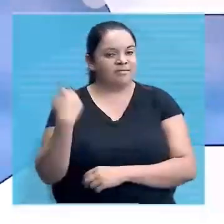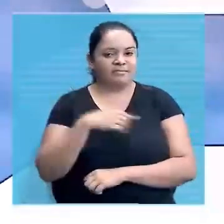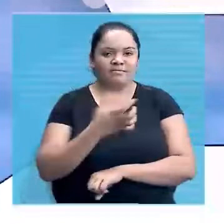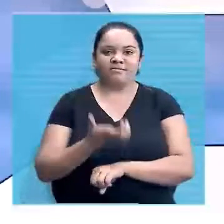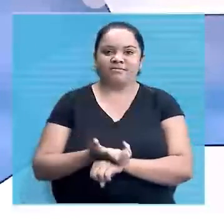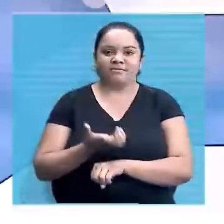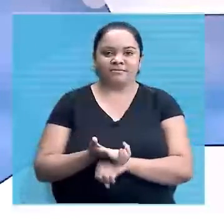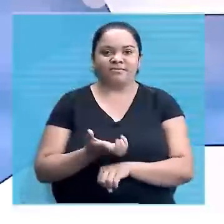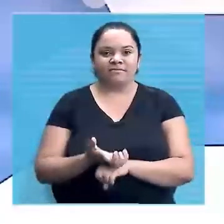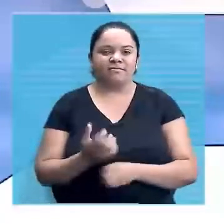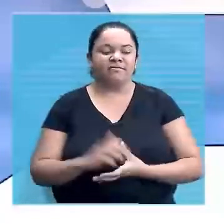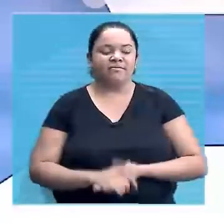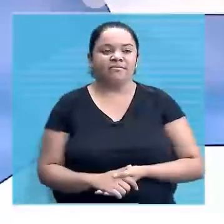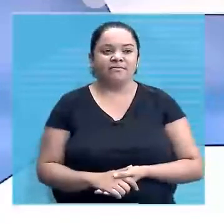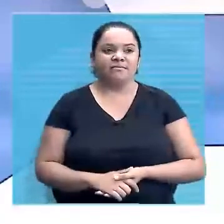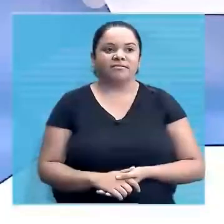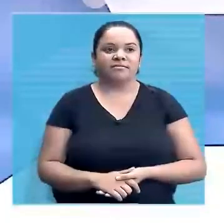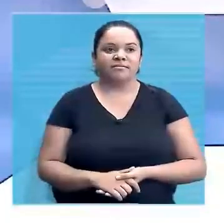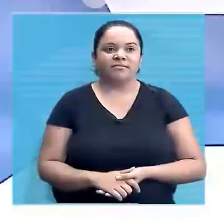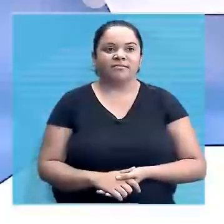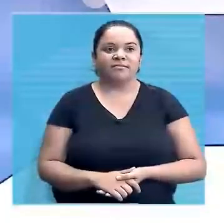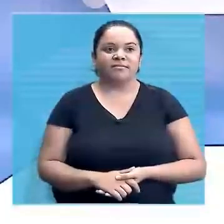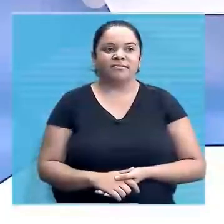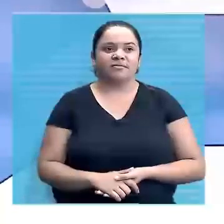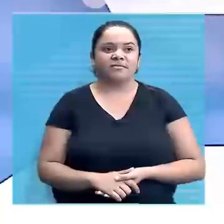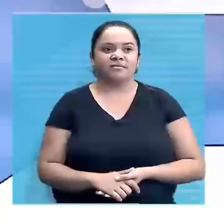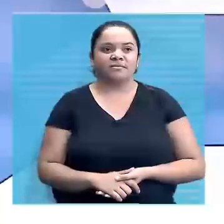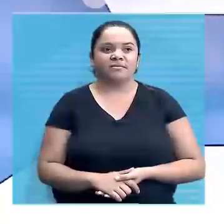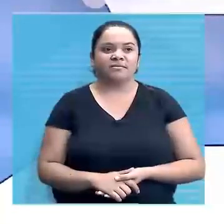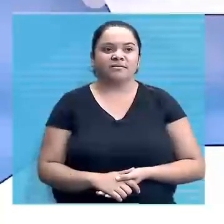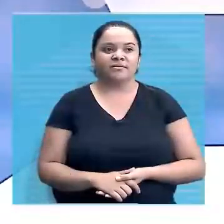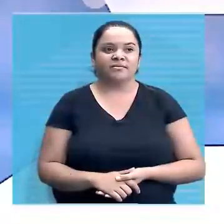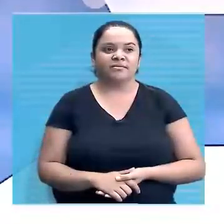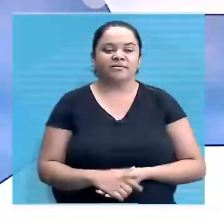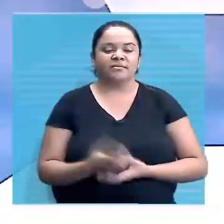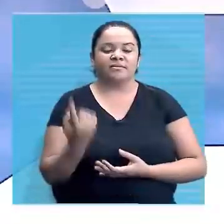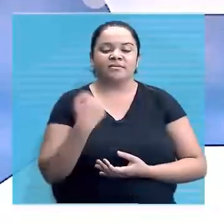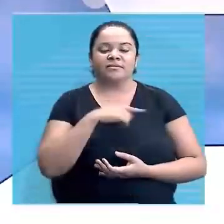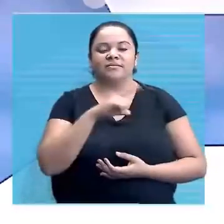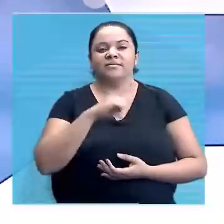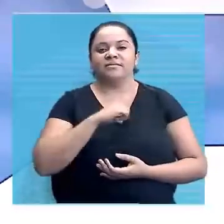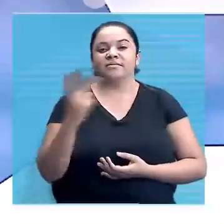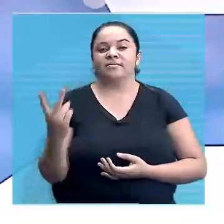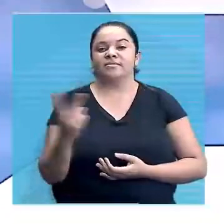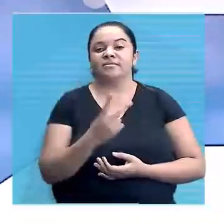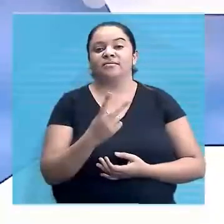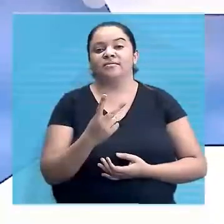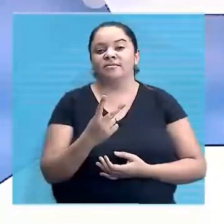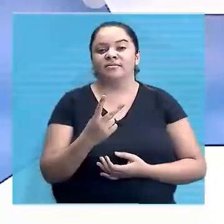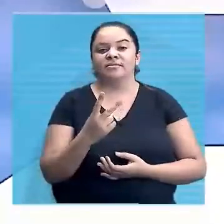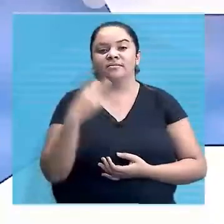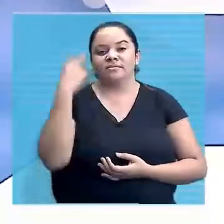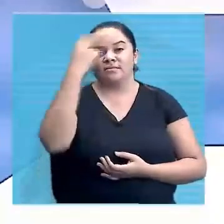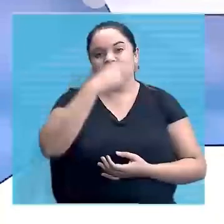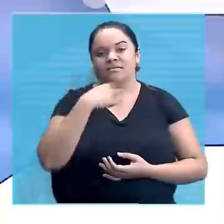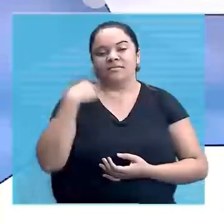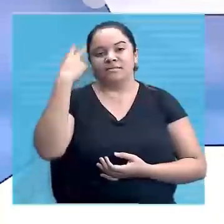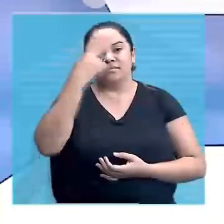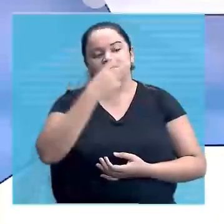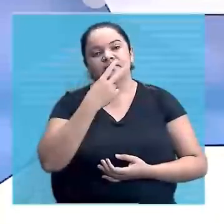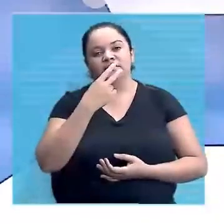disciplina, que a gente agora tem aí esses dois horários para a gente poder